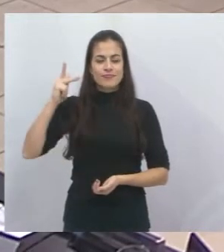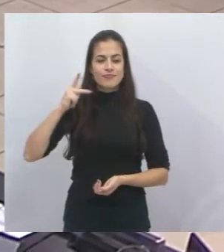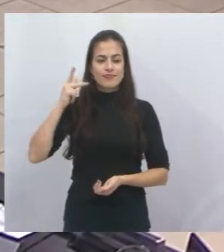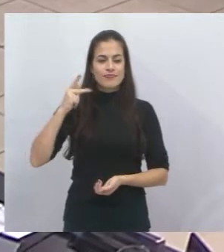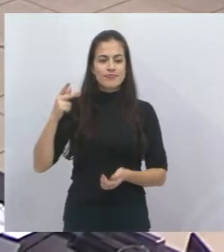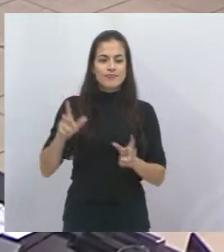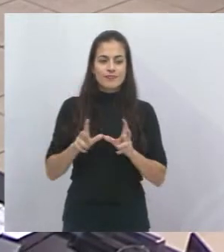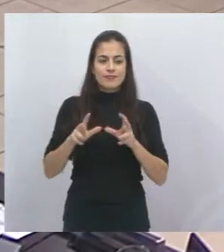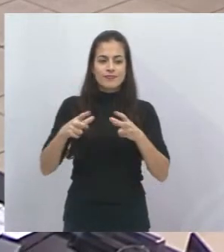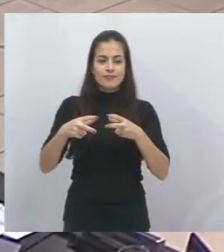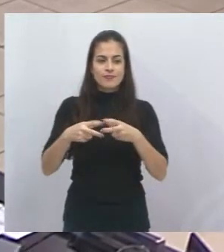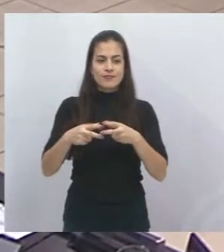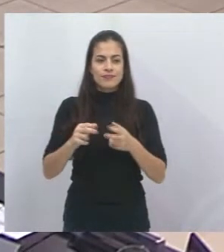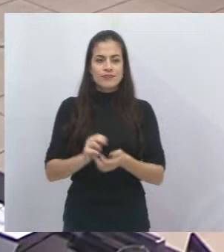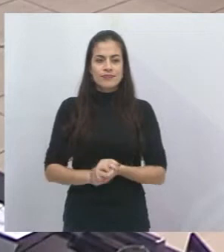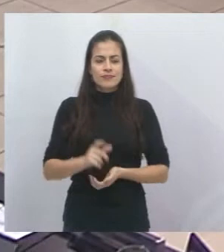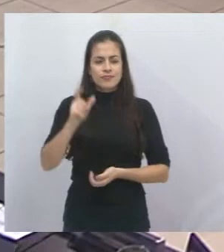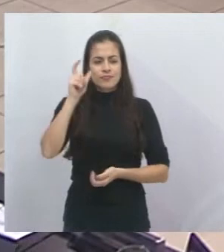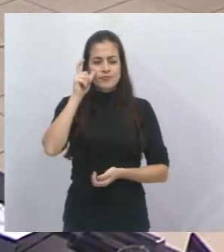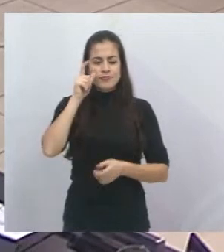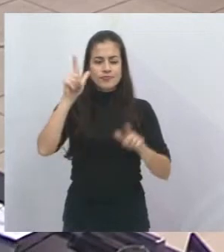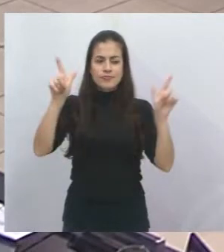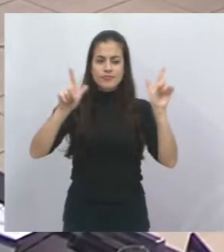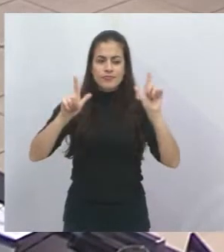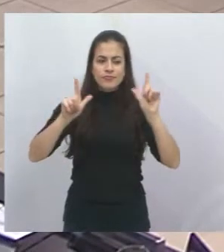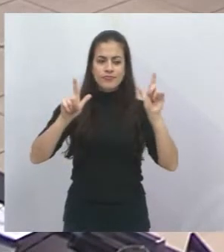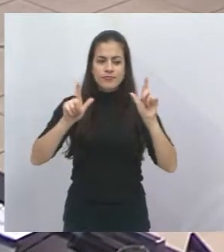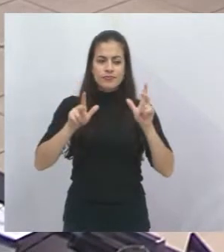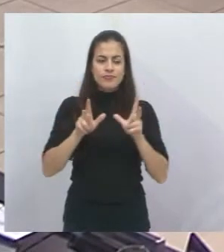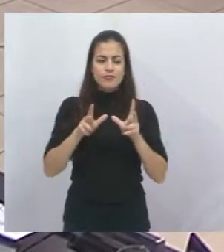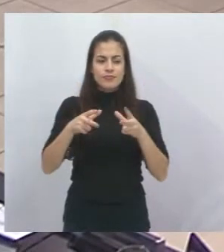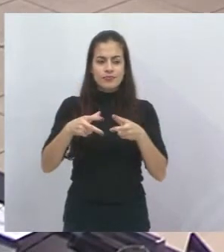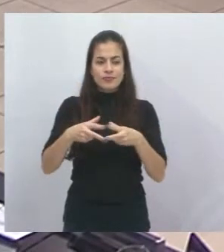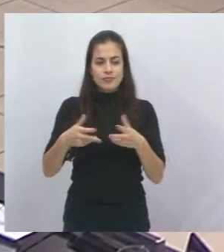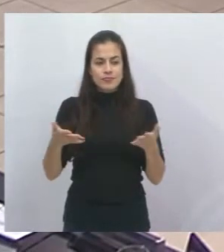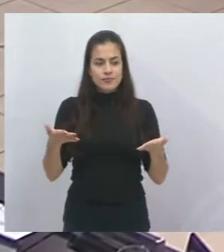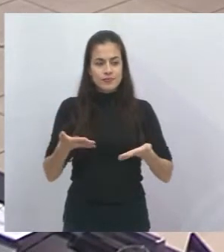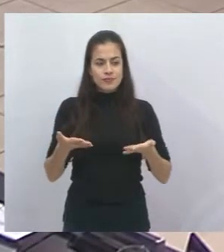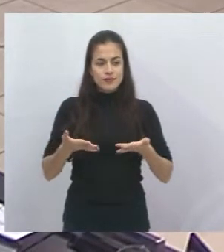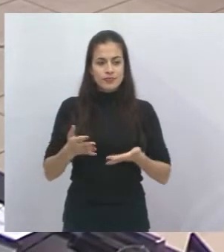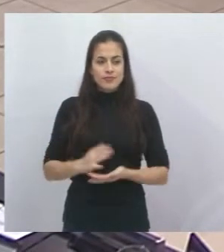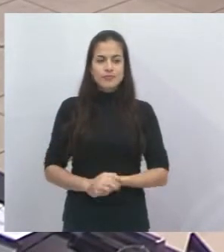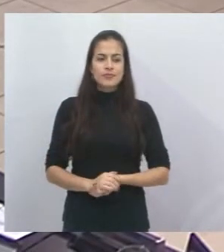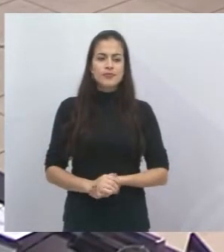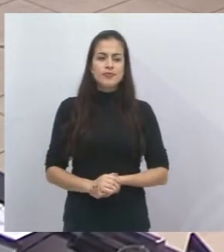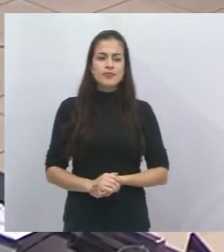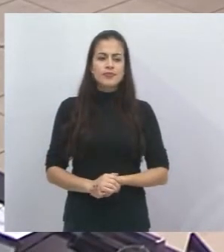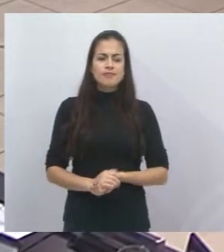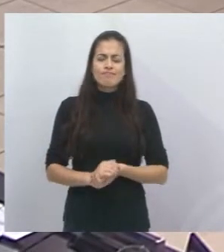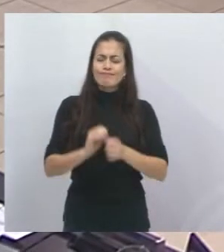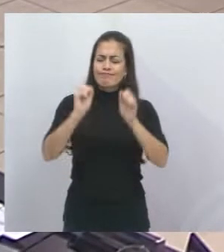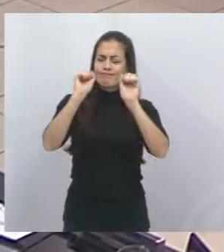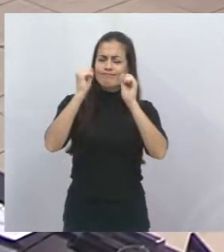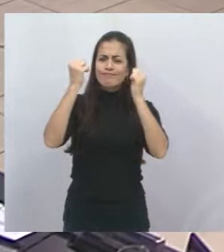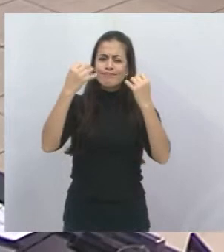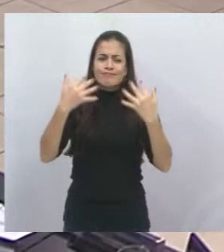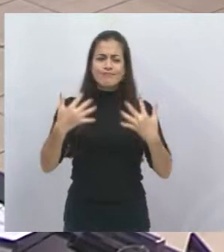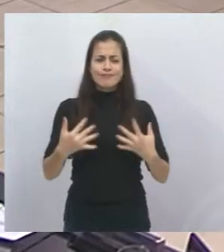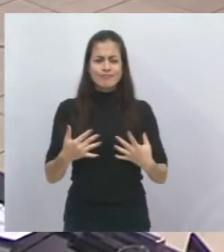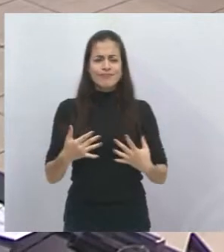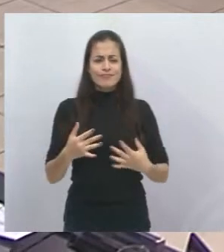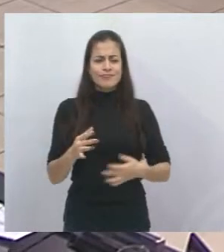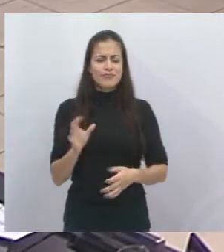vereadores dessa casa, público que assiste à TV Câmara neste exato momento, só fazer uma explanação aqui bem